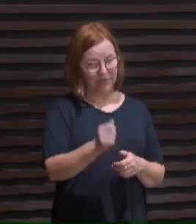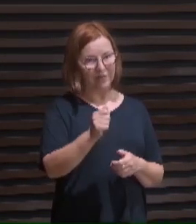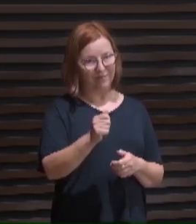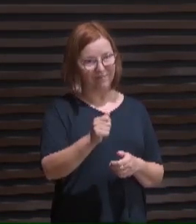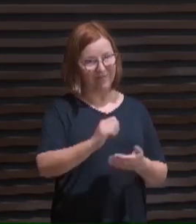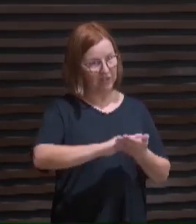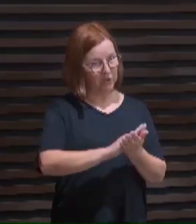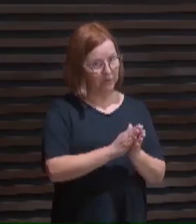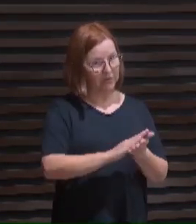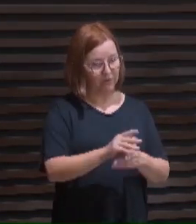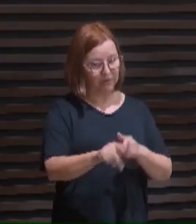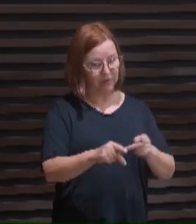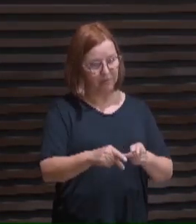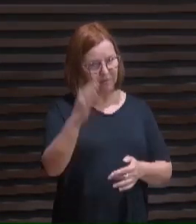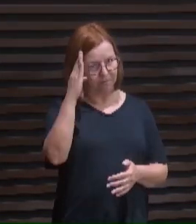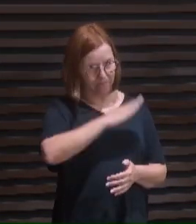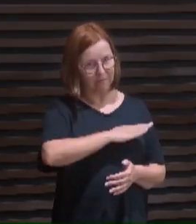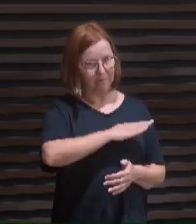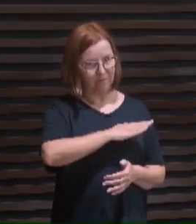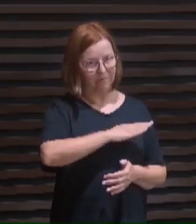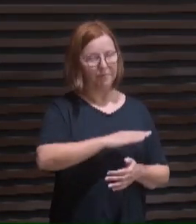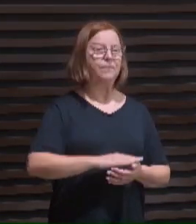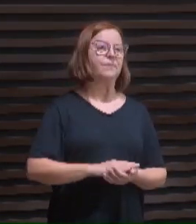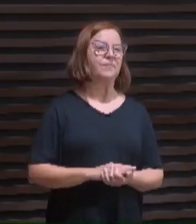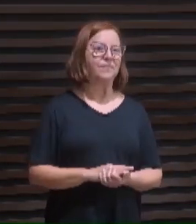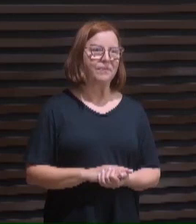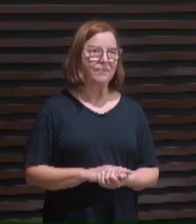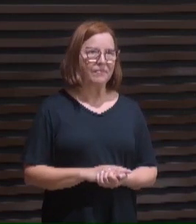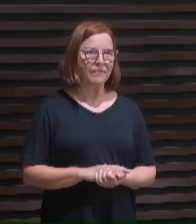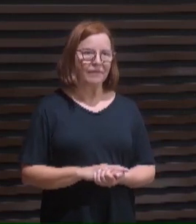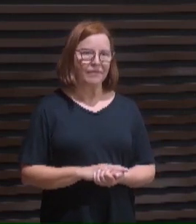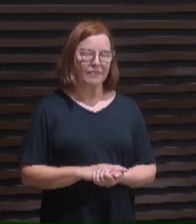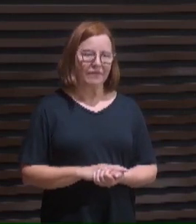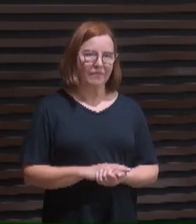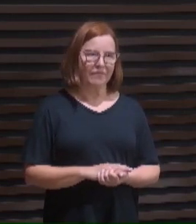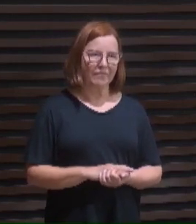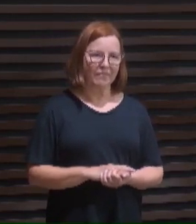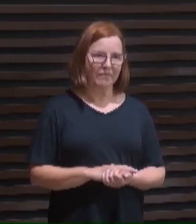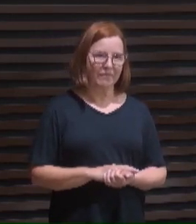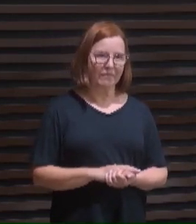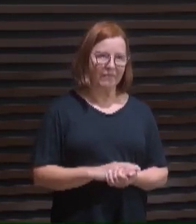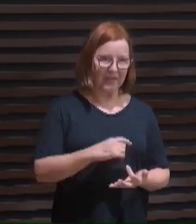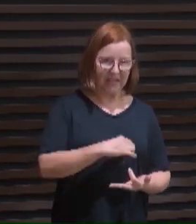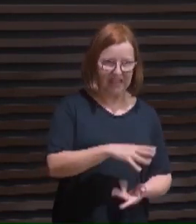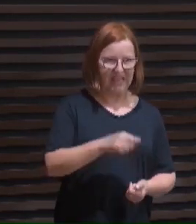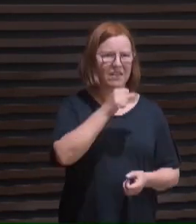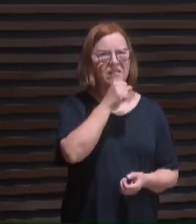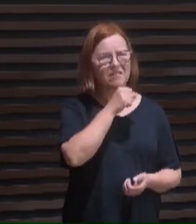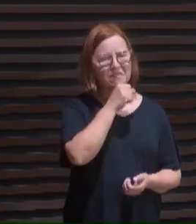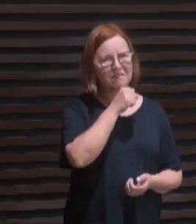dos homens ímpios. Então, a terra é velha,